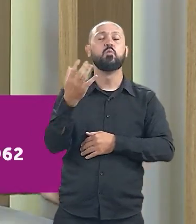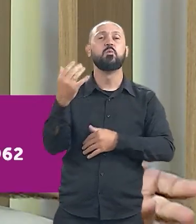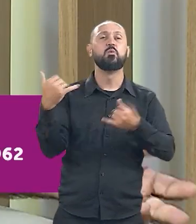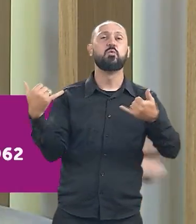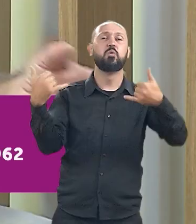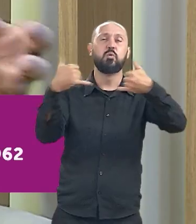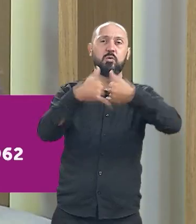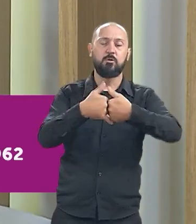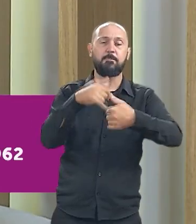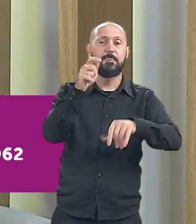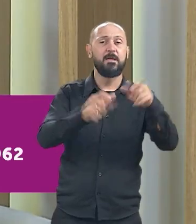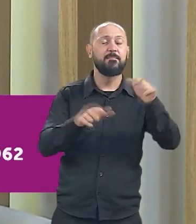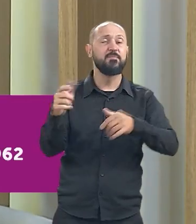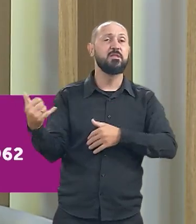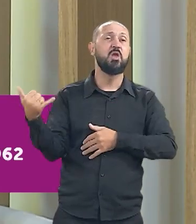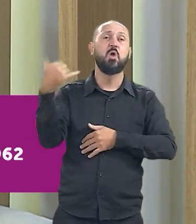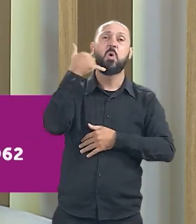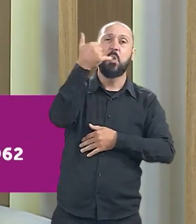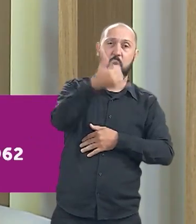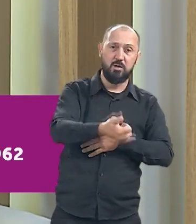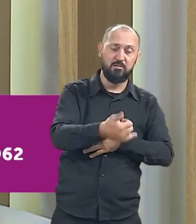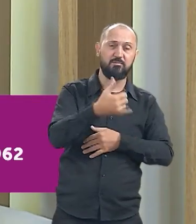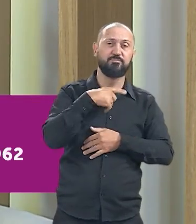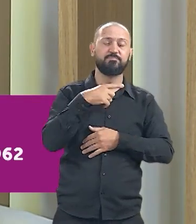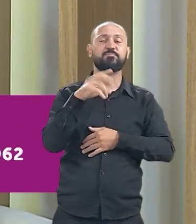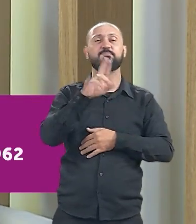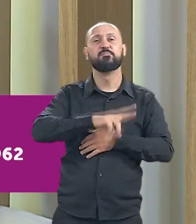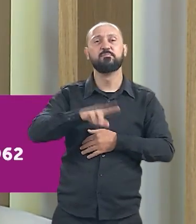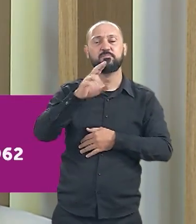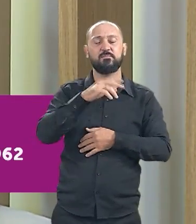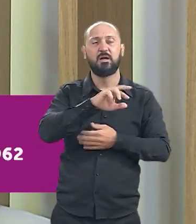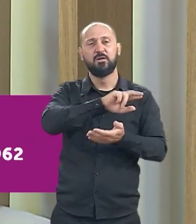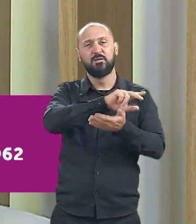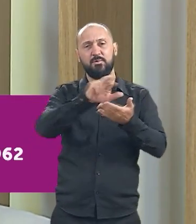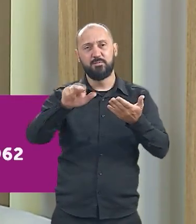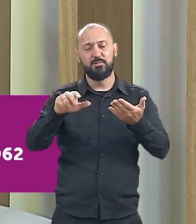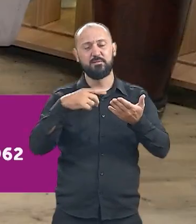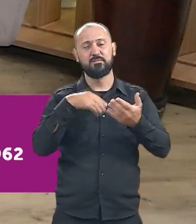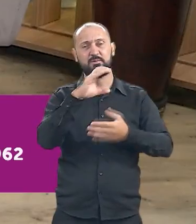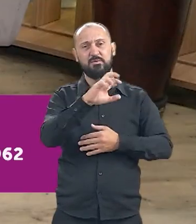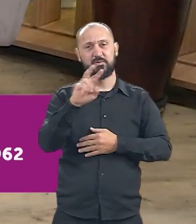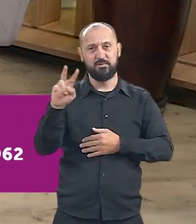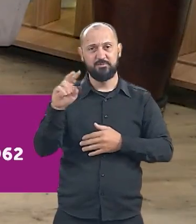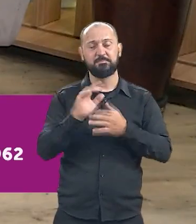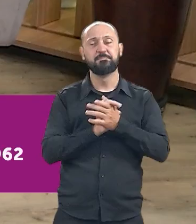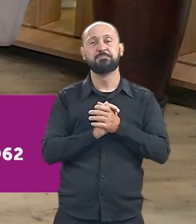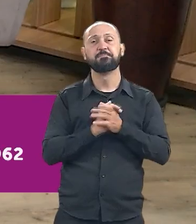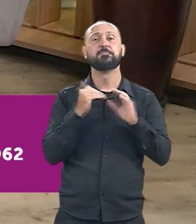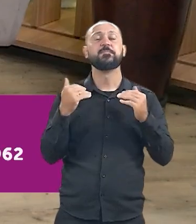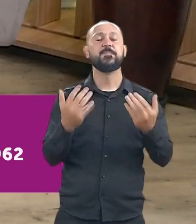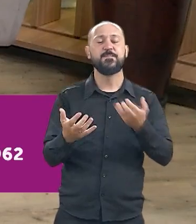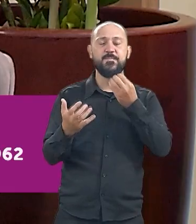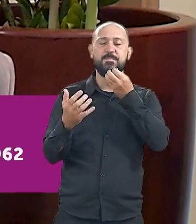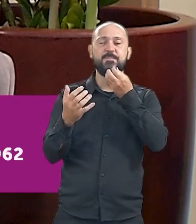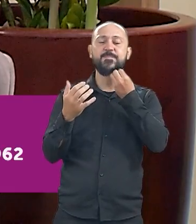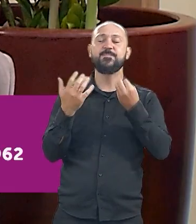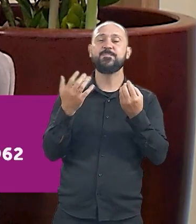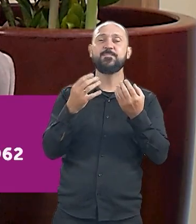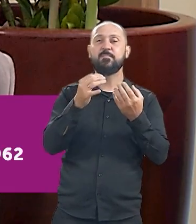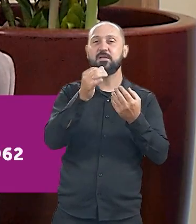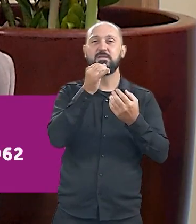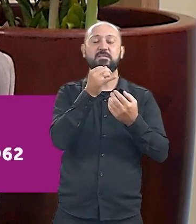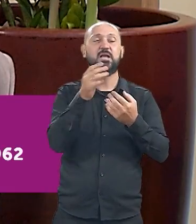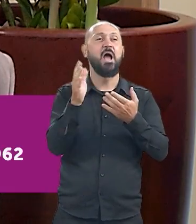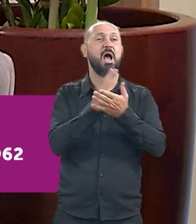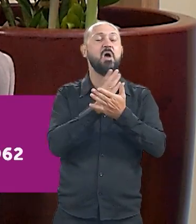seja, o número das pessoas que procuram através dos diversos canais do CVV. E, no caso, enquanto